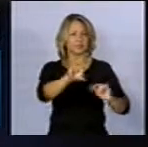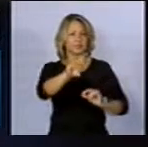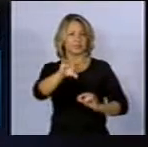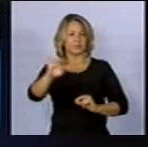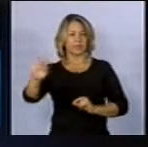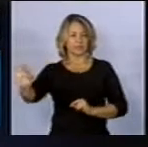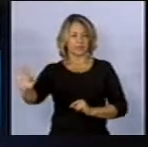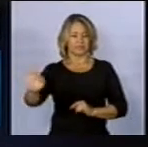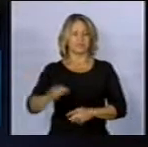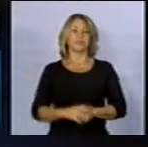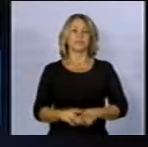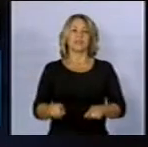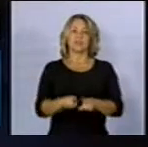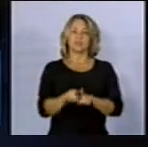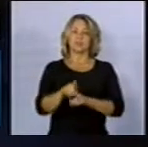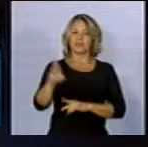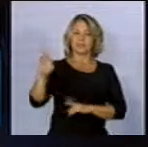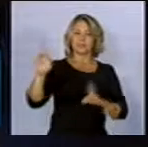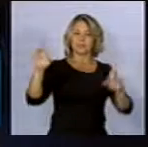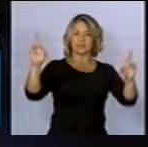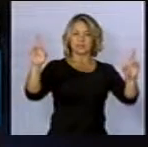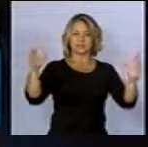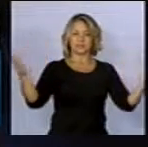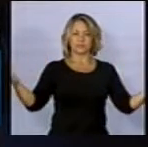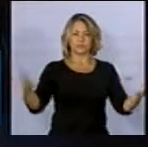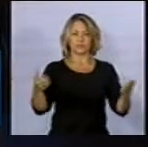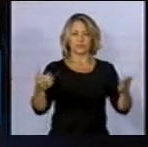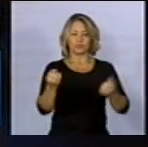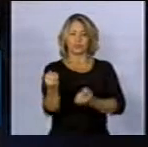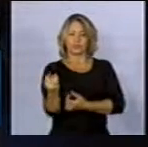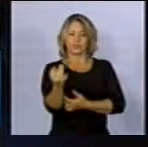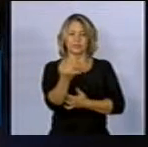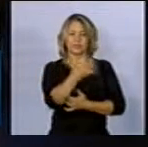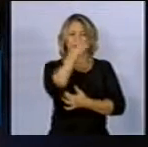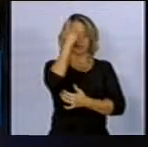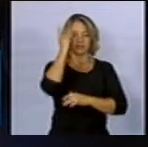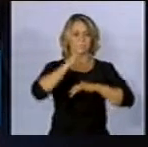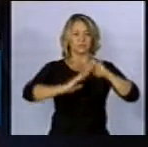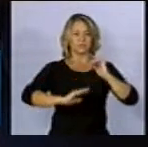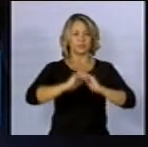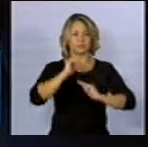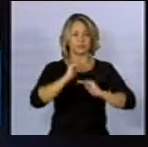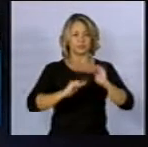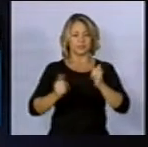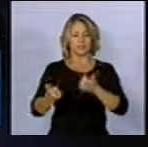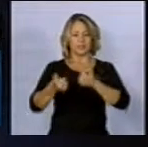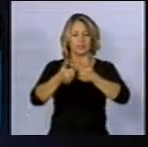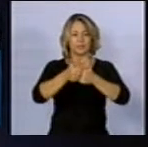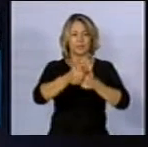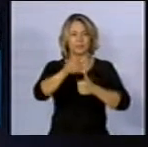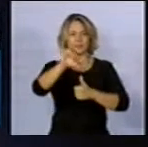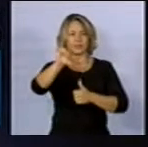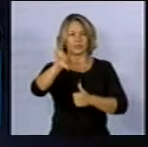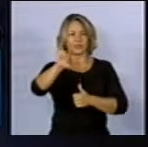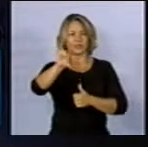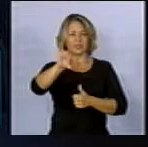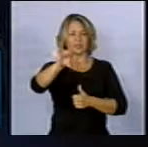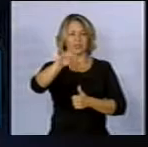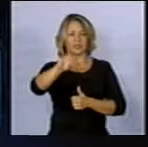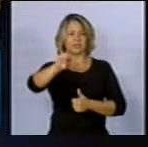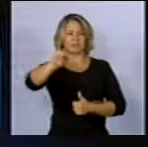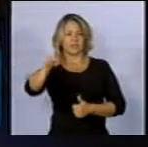federal representamos hoje um número de profissionais próximo a 90.000